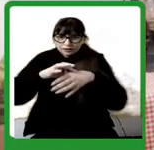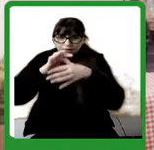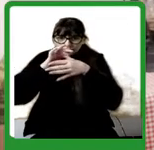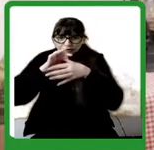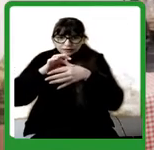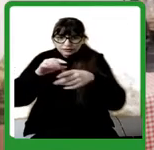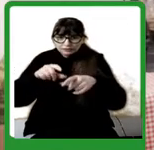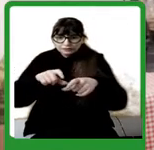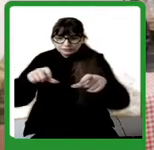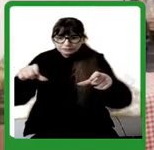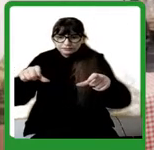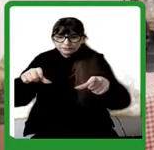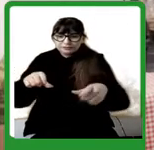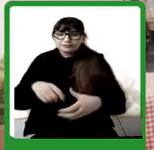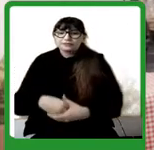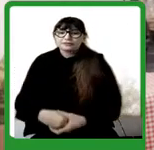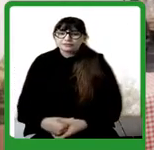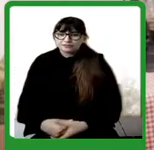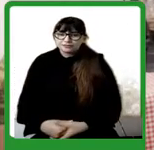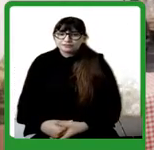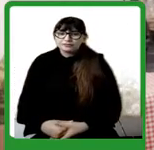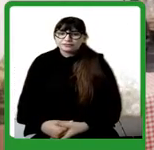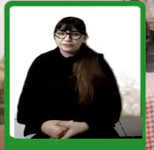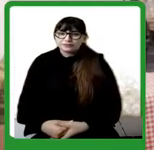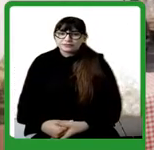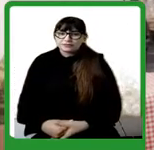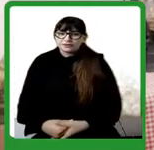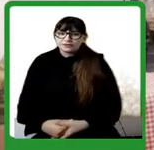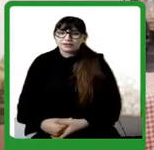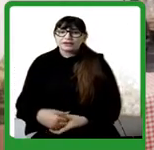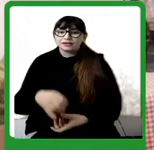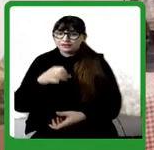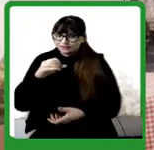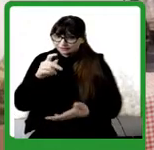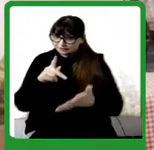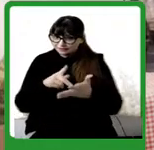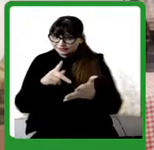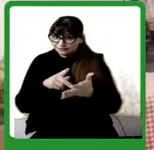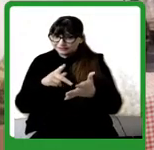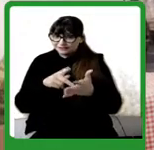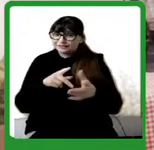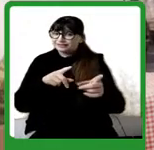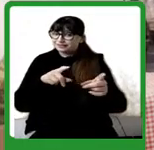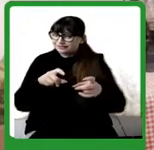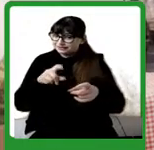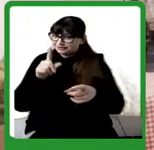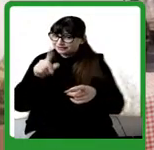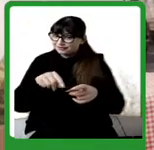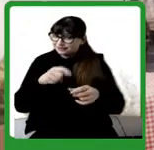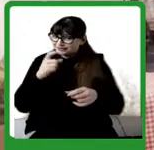Inteligente você. Se tu fosse coluna de verdade, tu sabia que as tripas não é de porco. No telão.